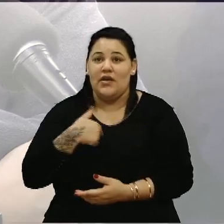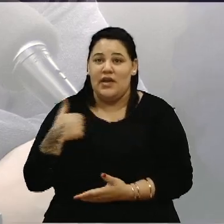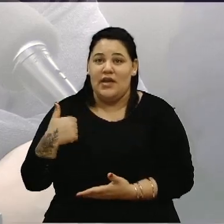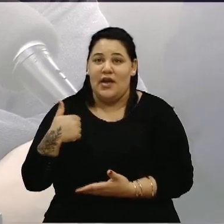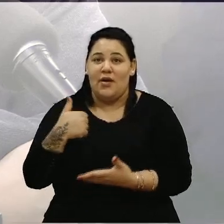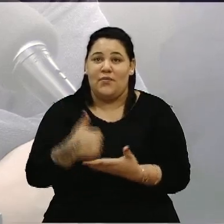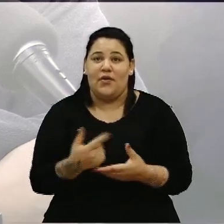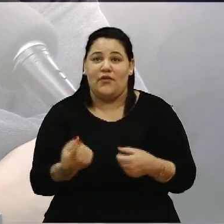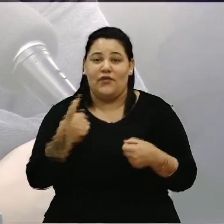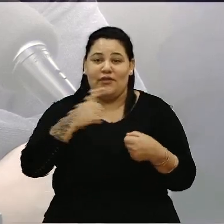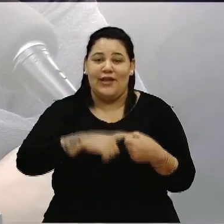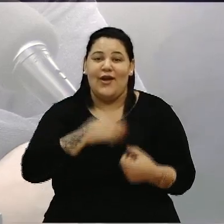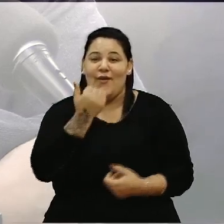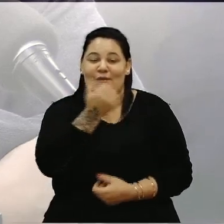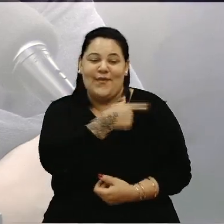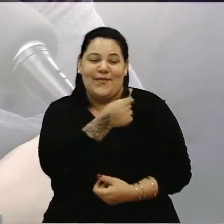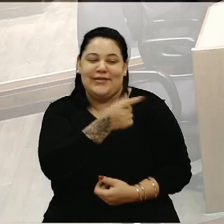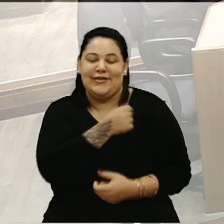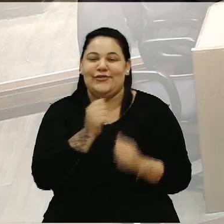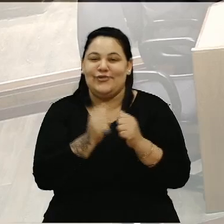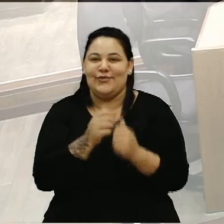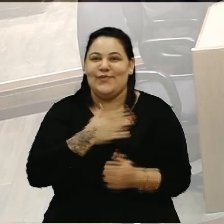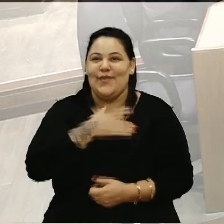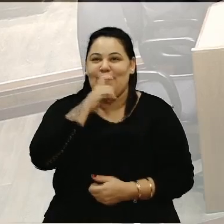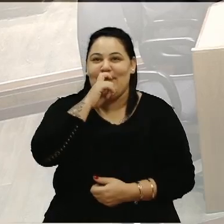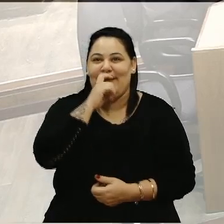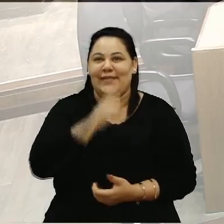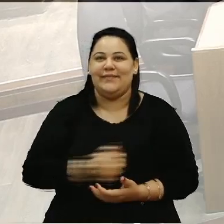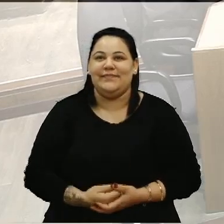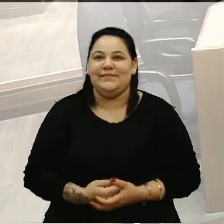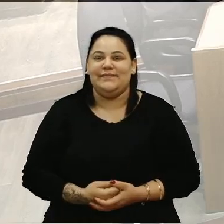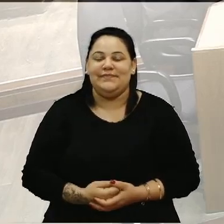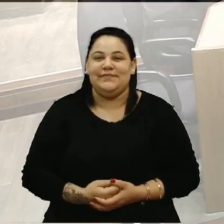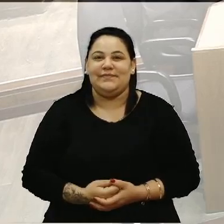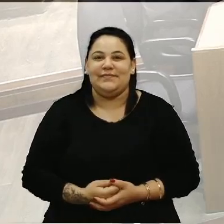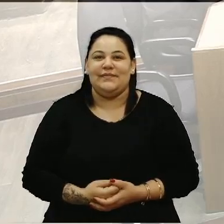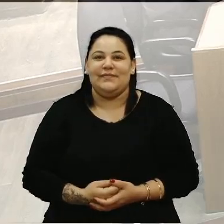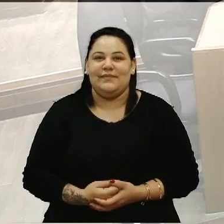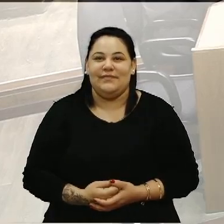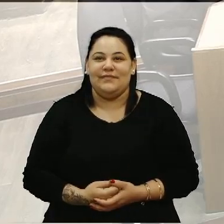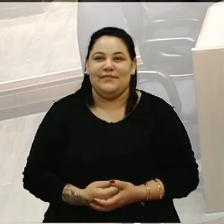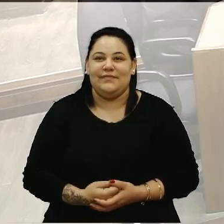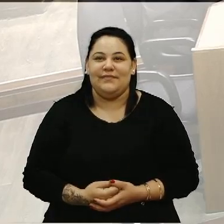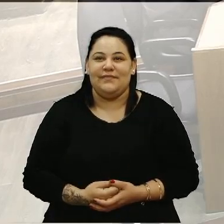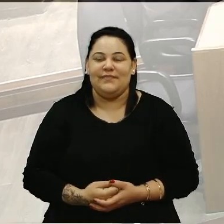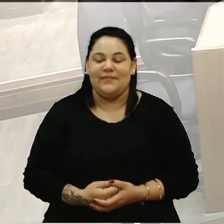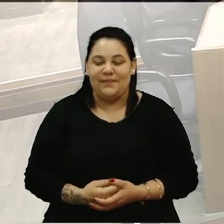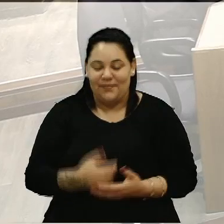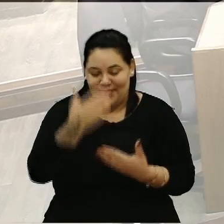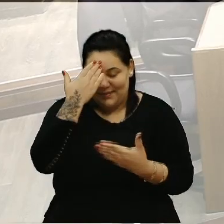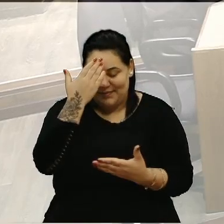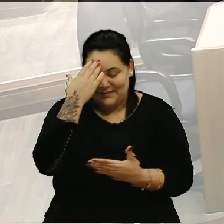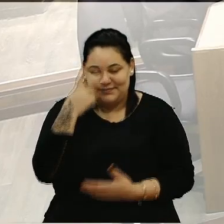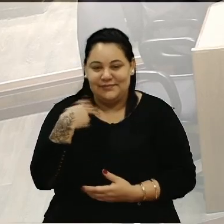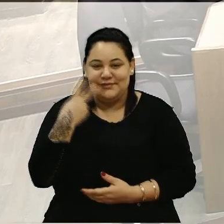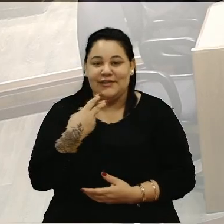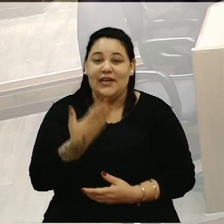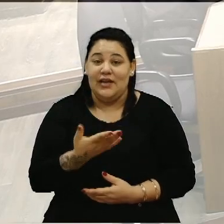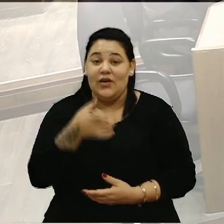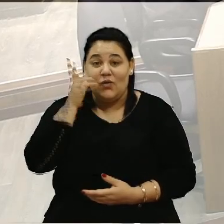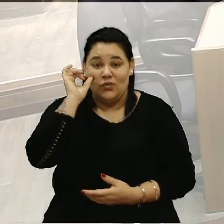pastel lá com meu pai no mercado público. Obrigado, vereador. Pois é, ontem era o momento, inclusive, de Caxias do Sul estar pleiteando